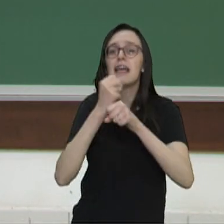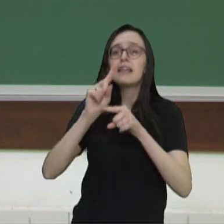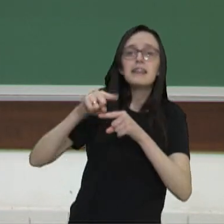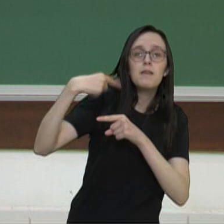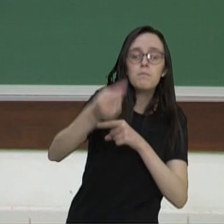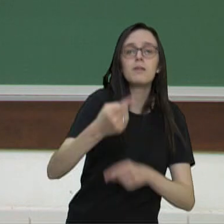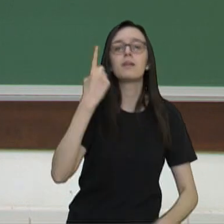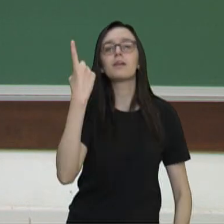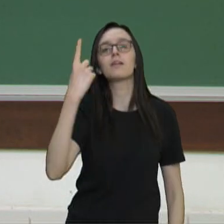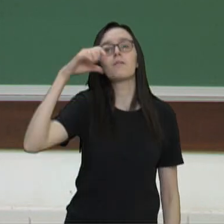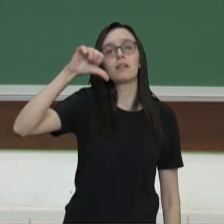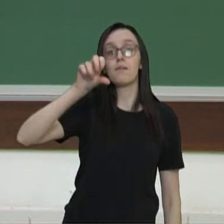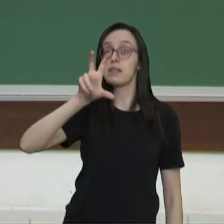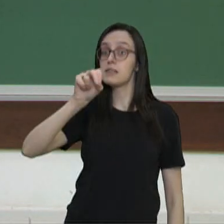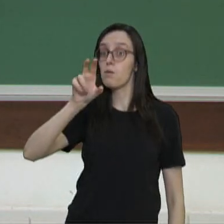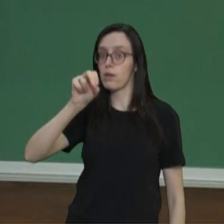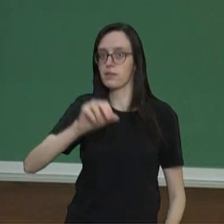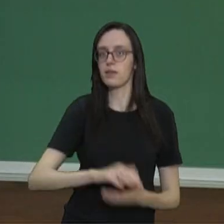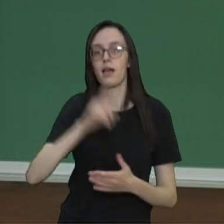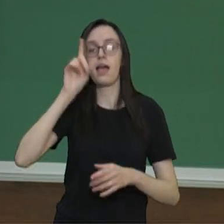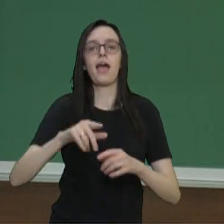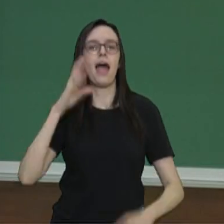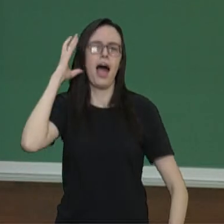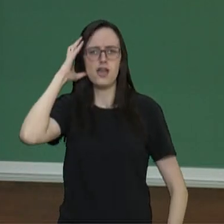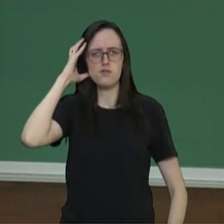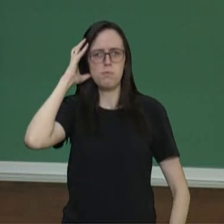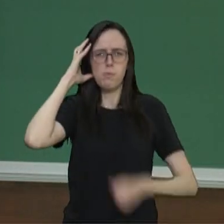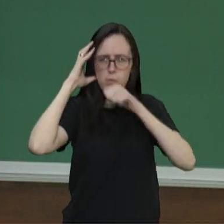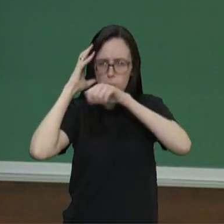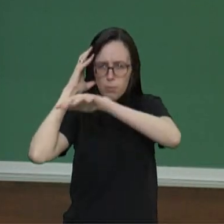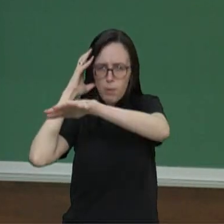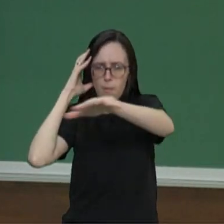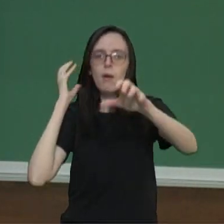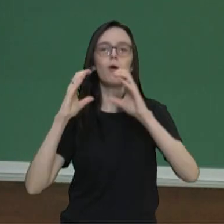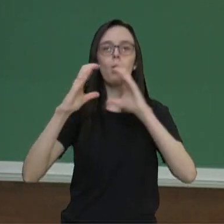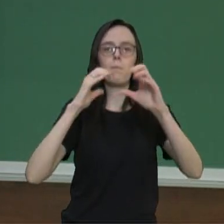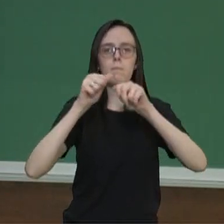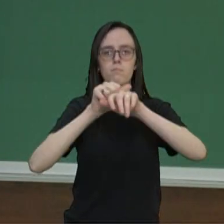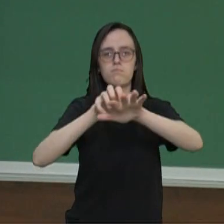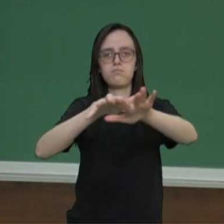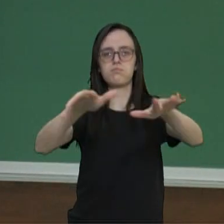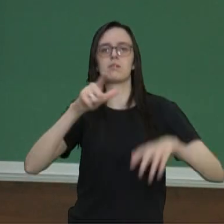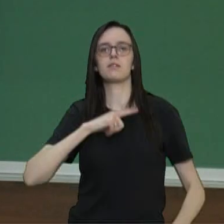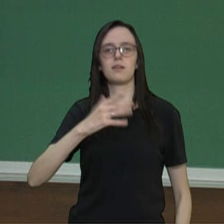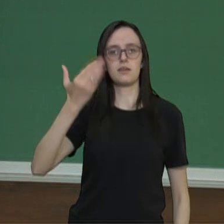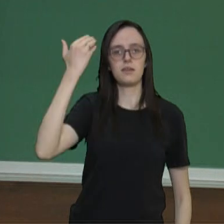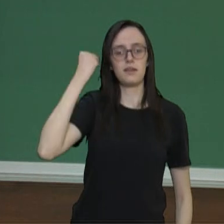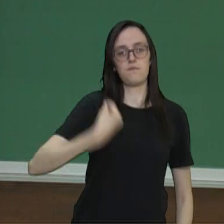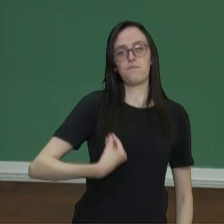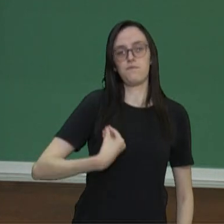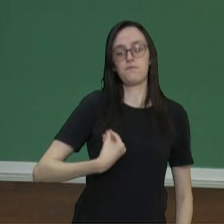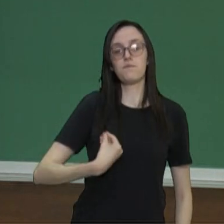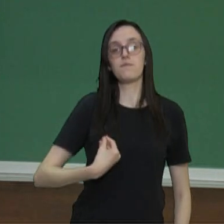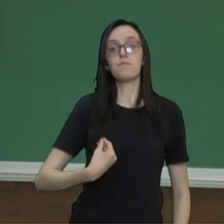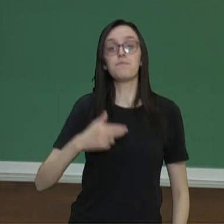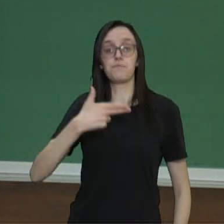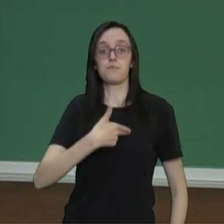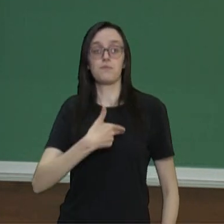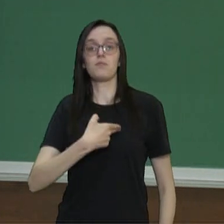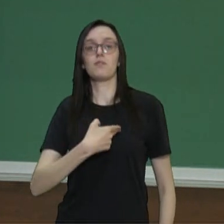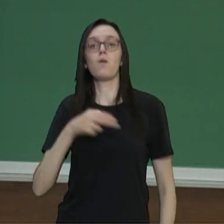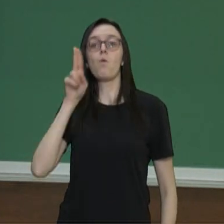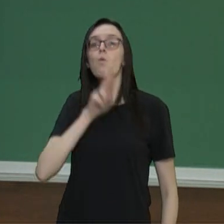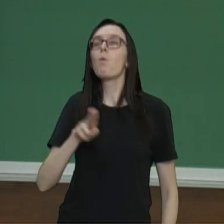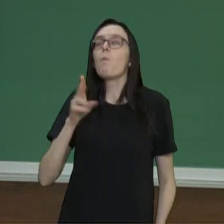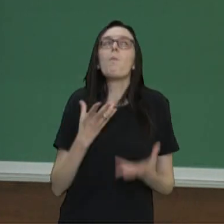em 1950. Então é o rádio, a forma de comunicação em massa que havia disponível, e o Getúlio Vargas